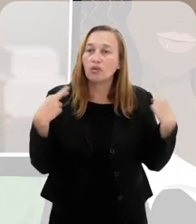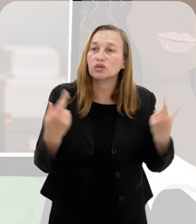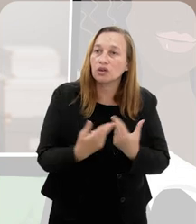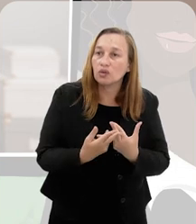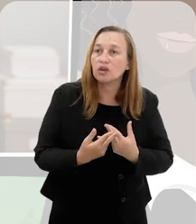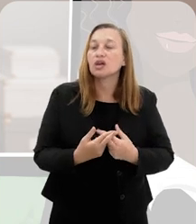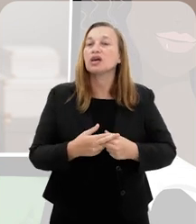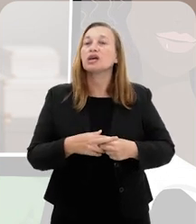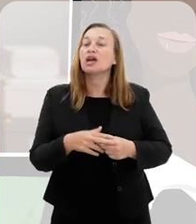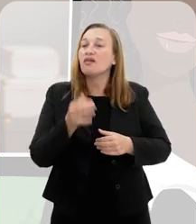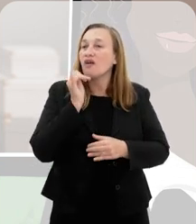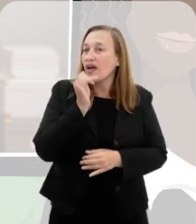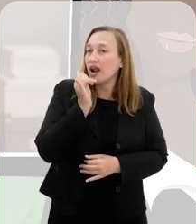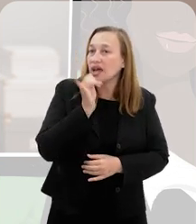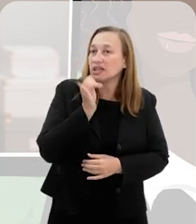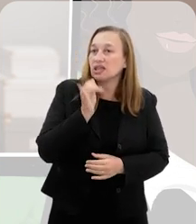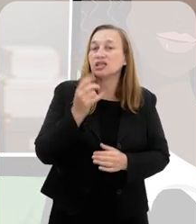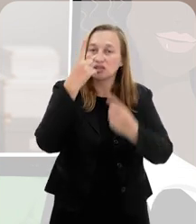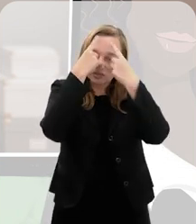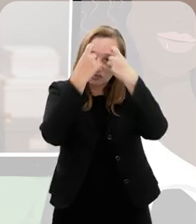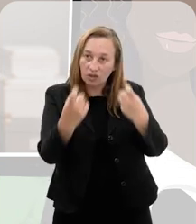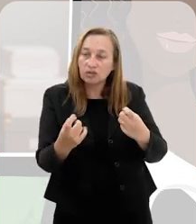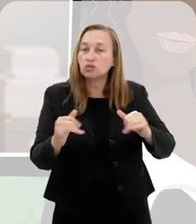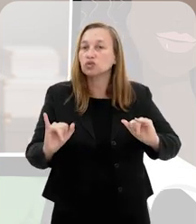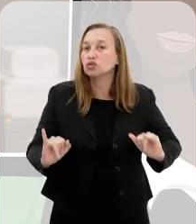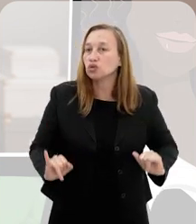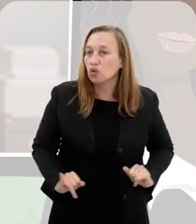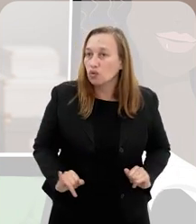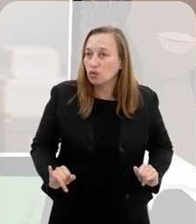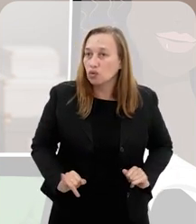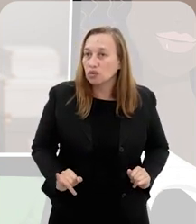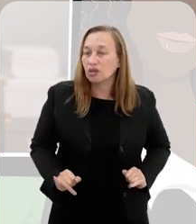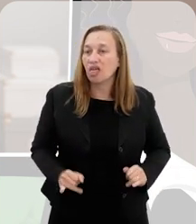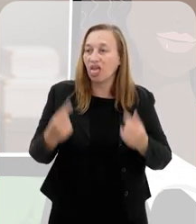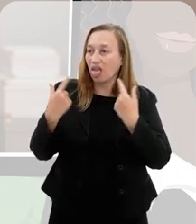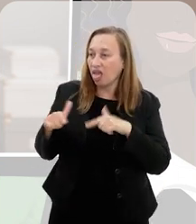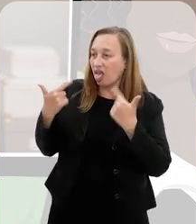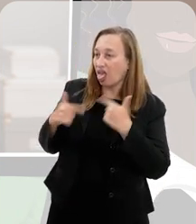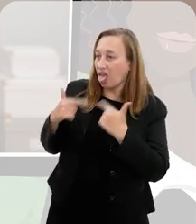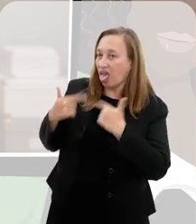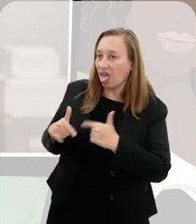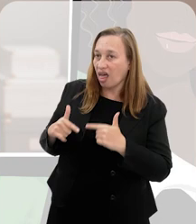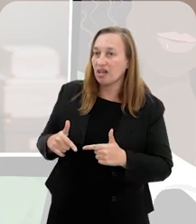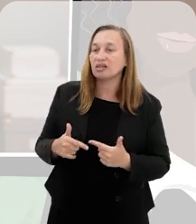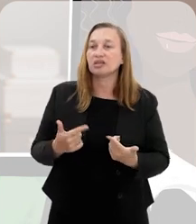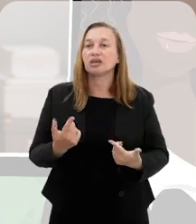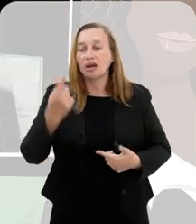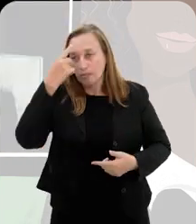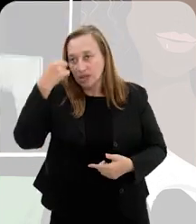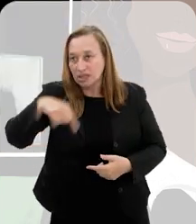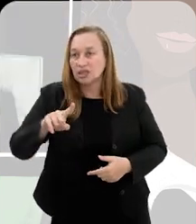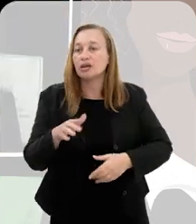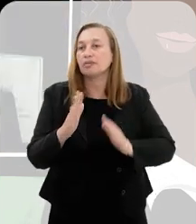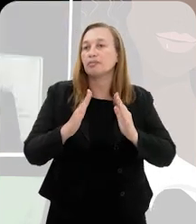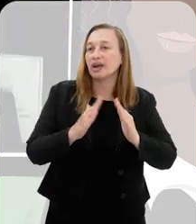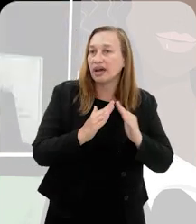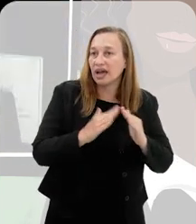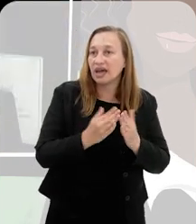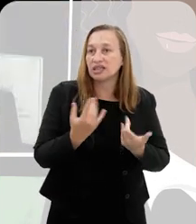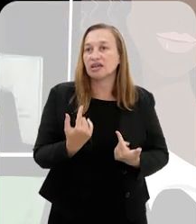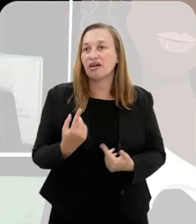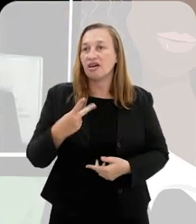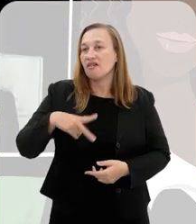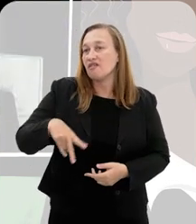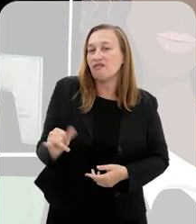quem mobiliza as reuniões, e elas vieram relatando as violências que sofriam, as chacotas que passavam, mandando elas irem